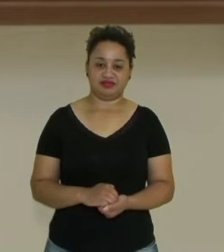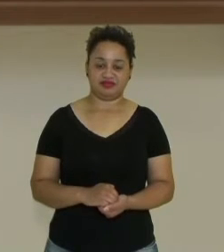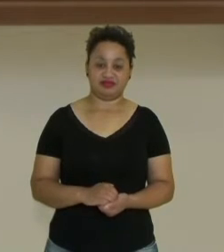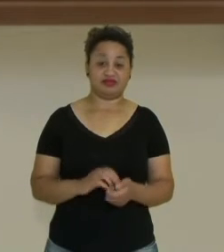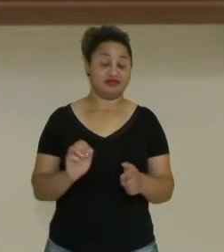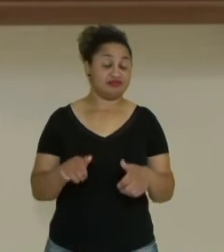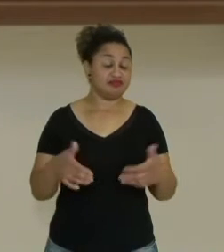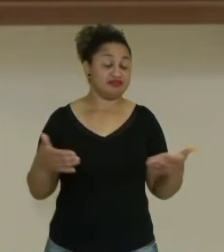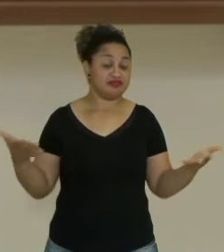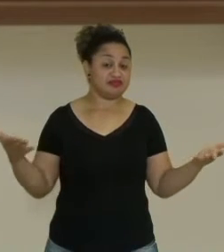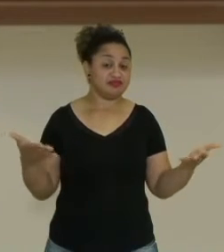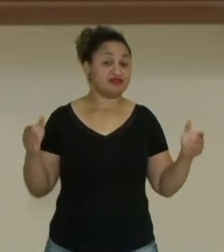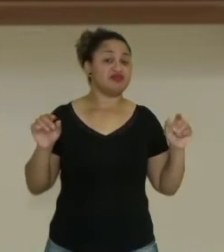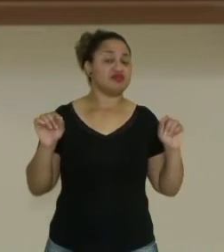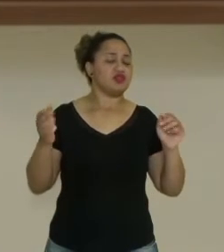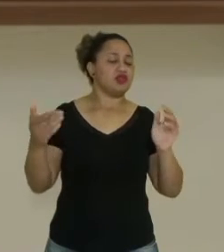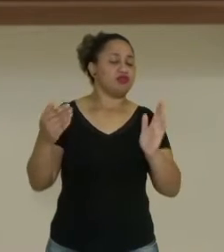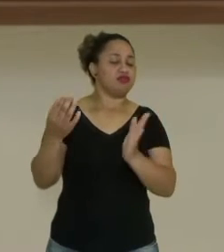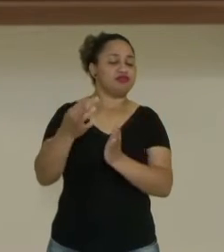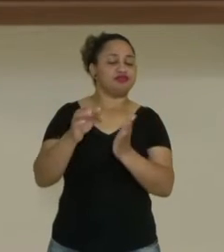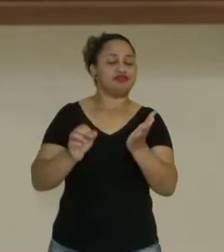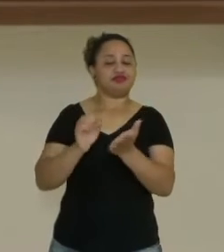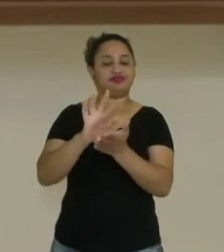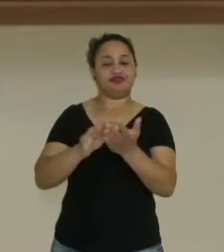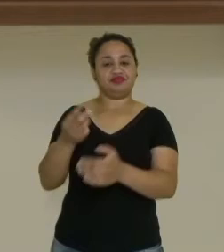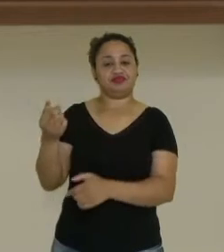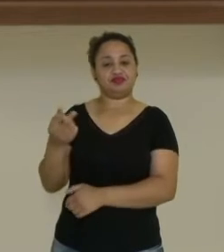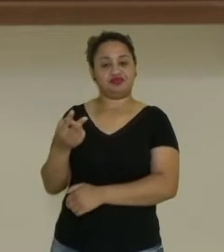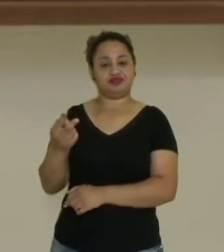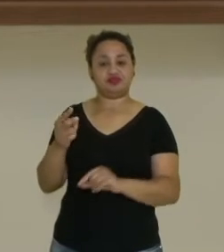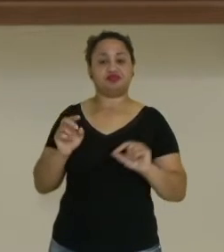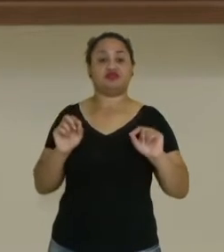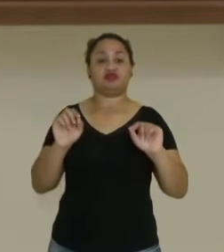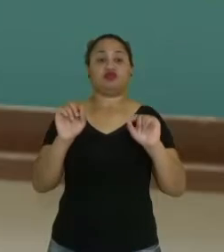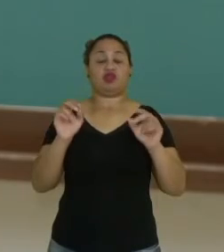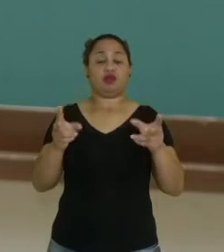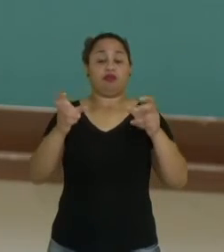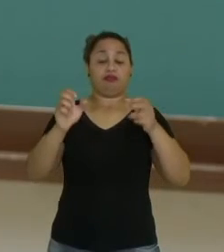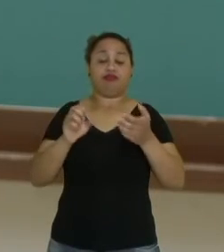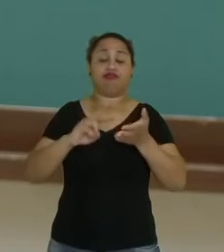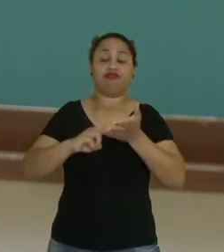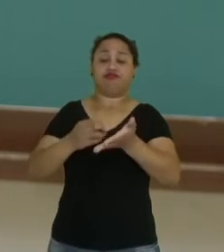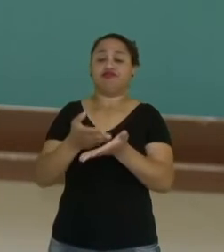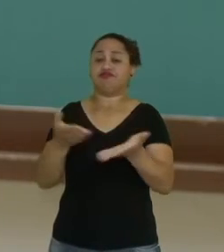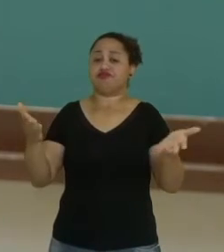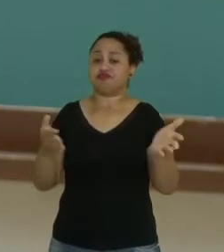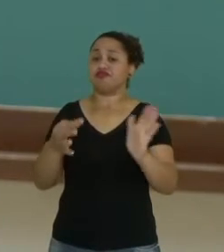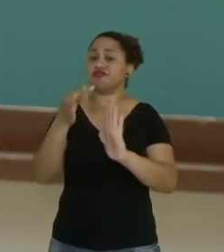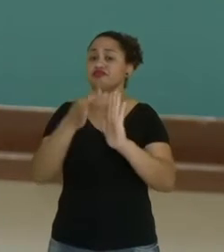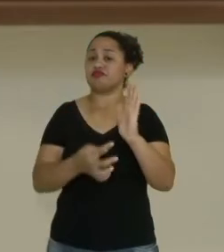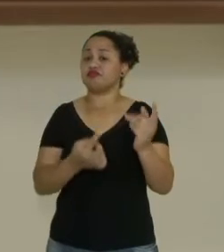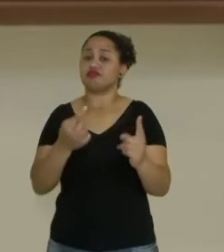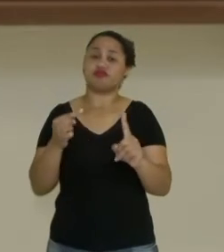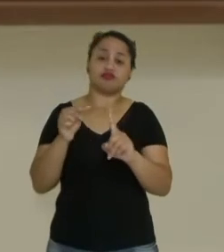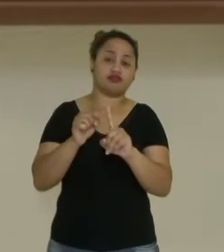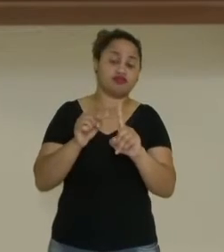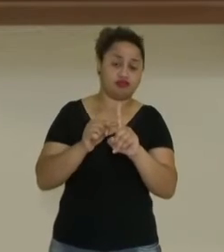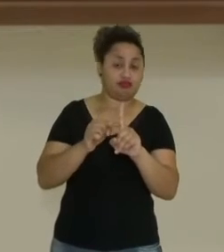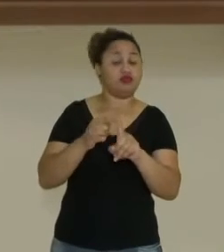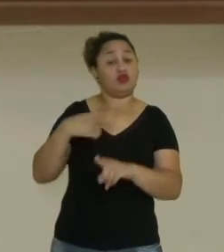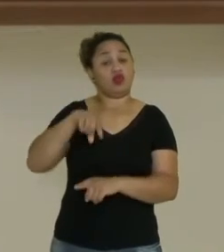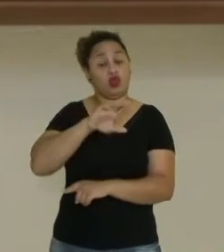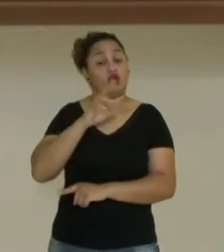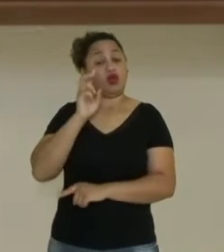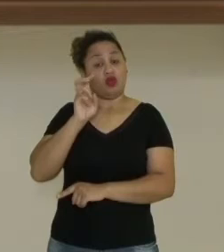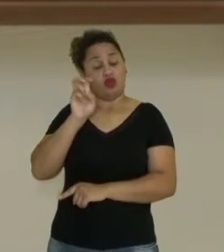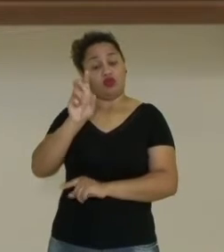Olá, voltei para gabaritar contigo a atividade 2. Então, a carta aberta é um texto de que tipo? Nós já vimos